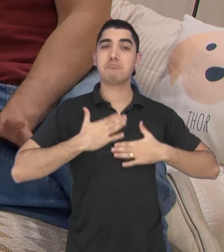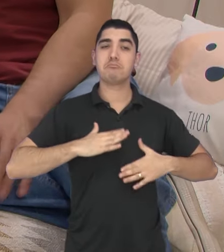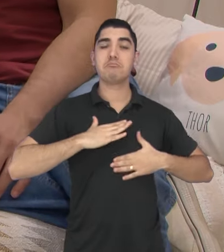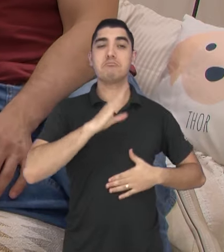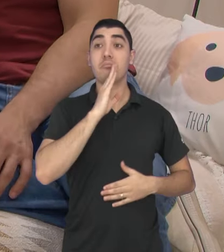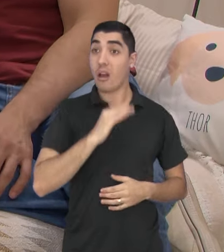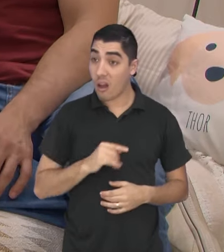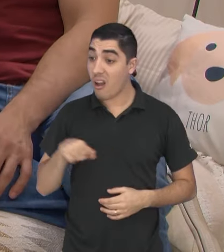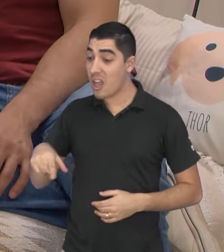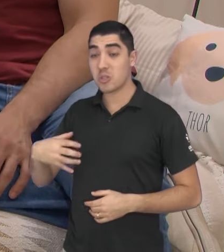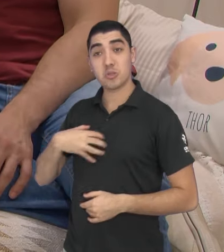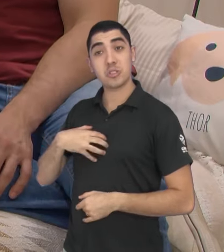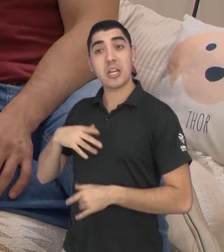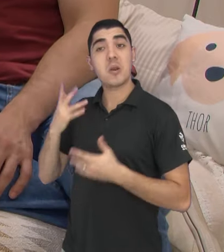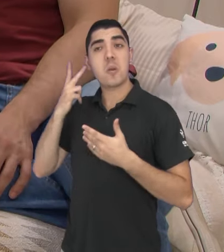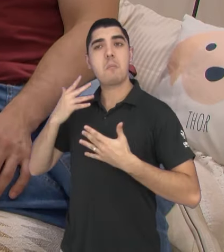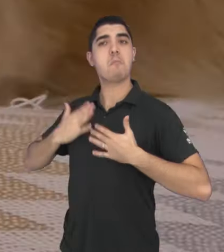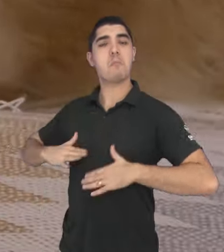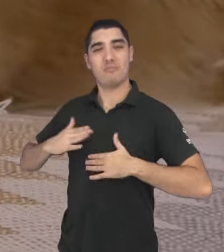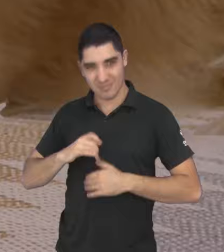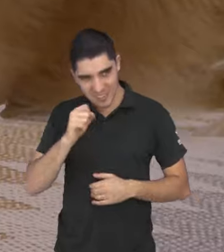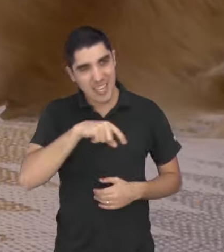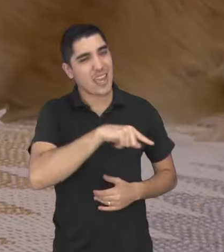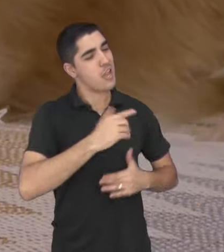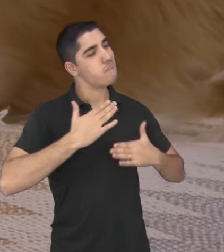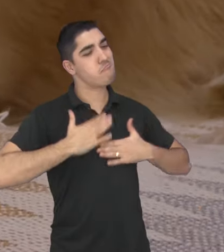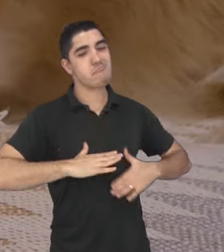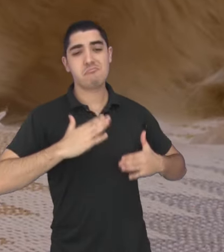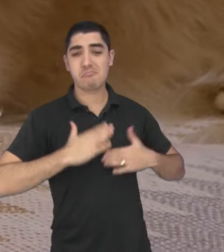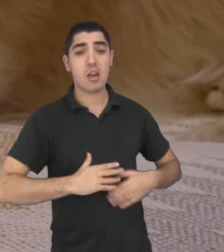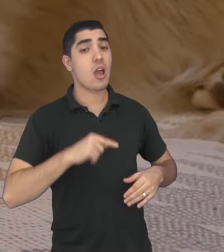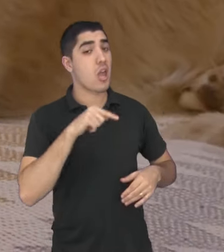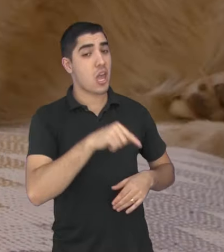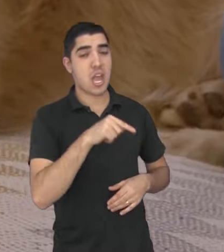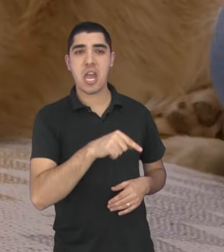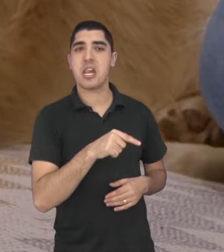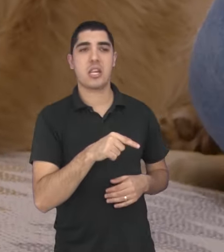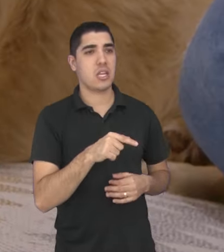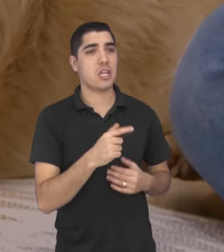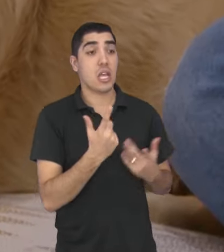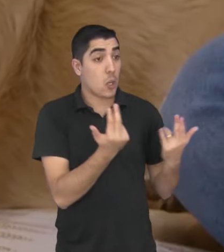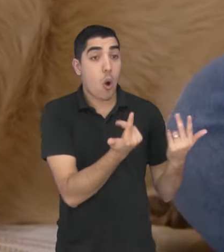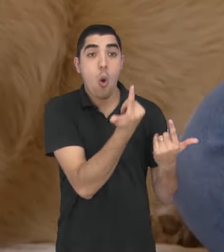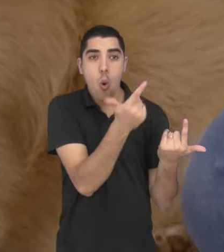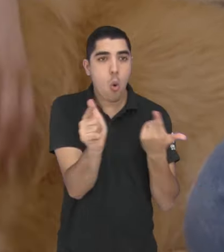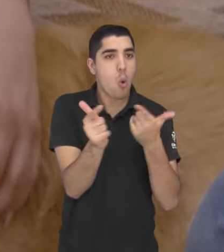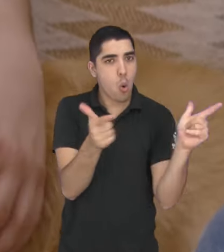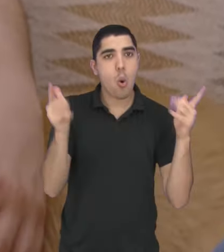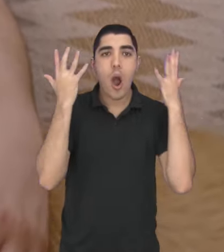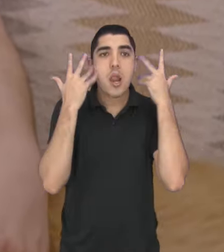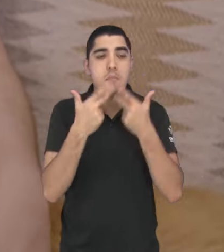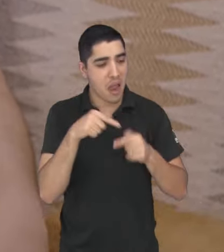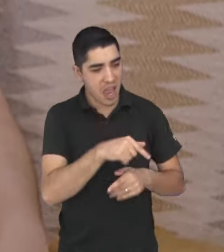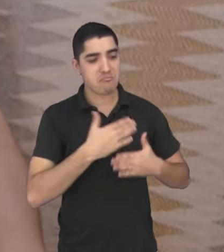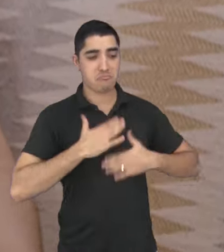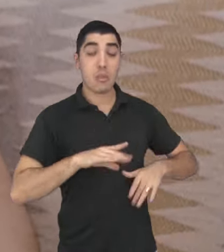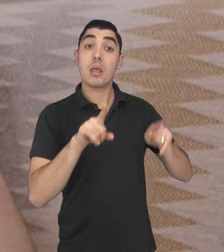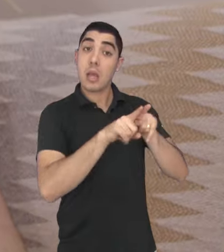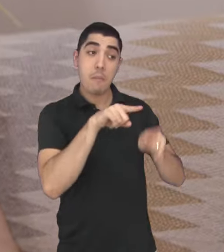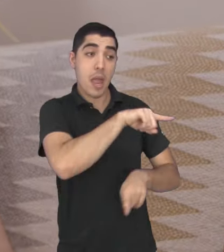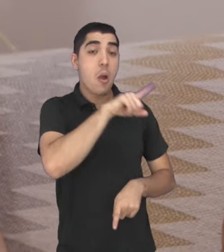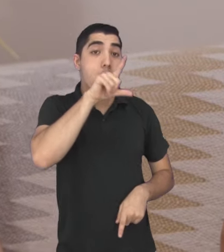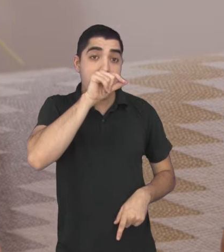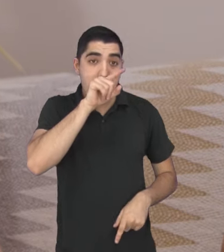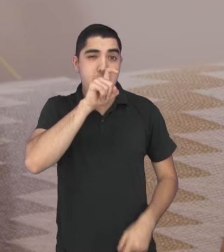sossegado. Ele é muito tranquilo, com a maioria dos animais, assim, ele sempre foi muito tranquilo. E ela também, ela não tem